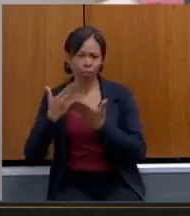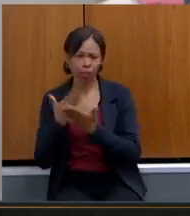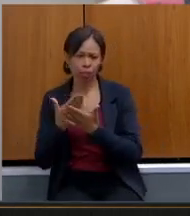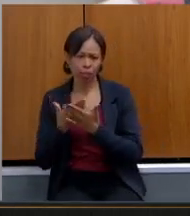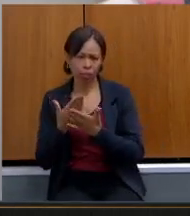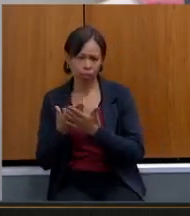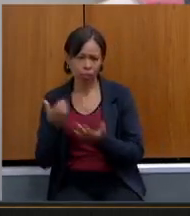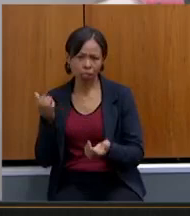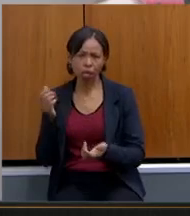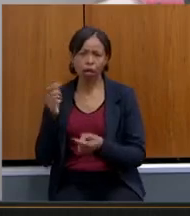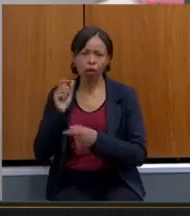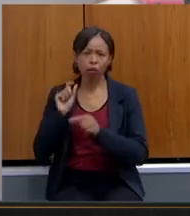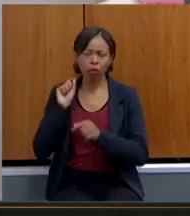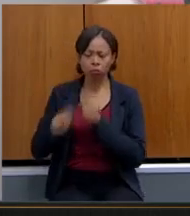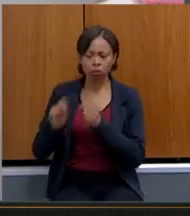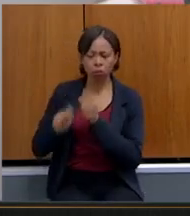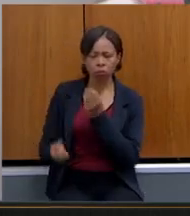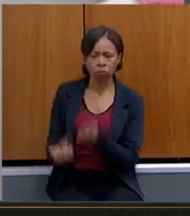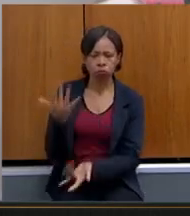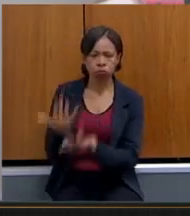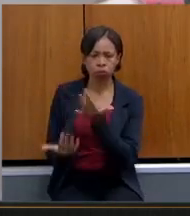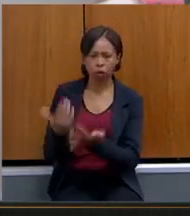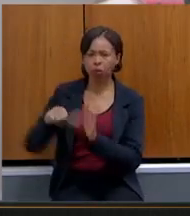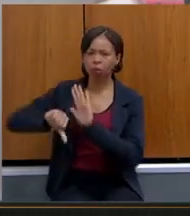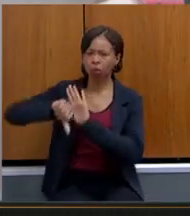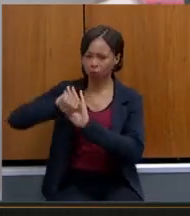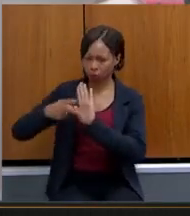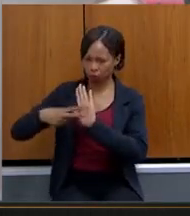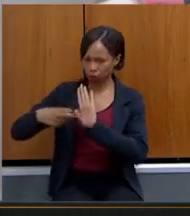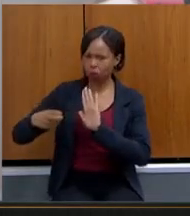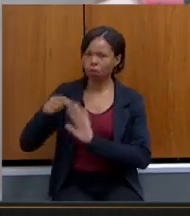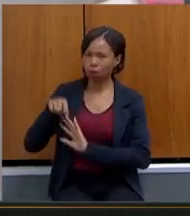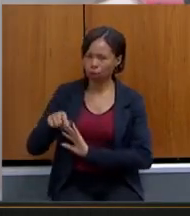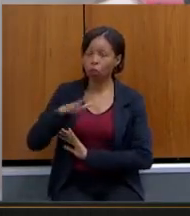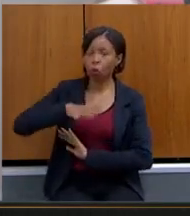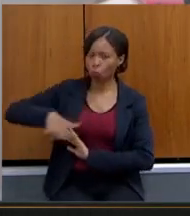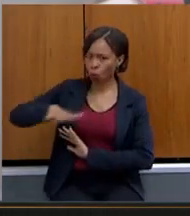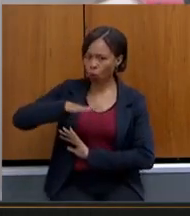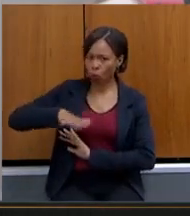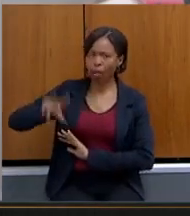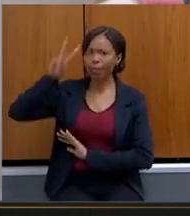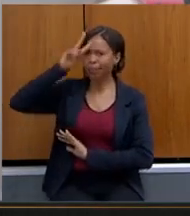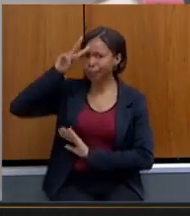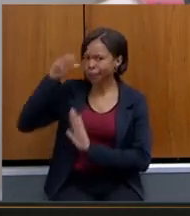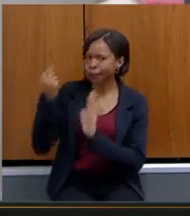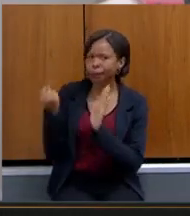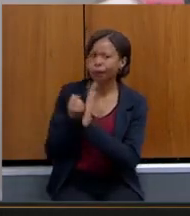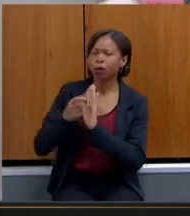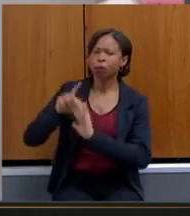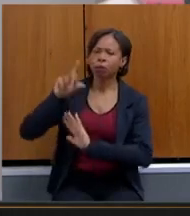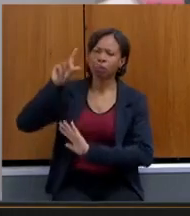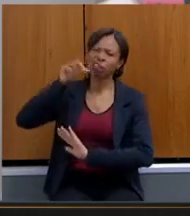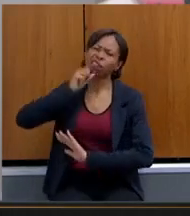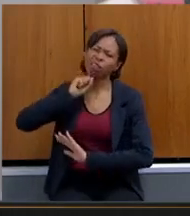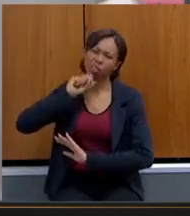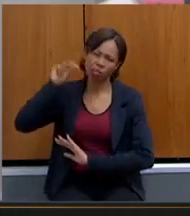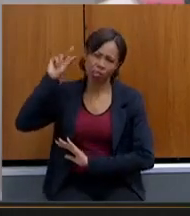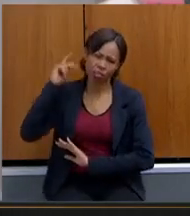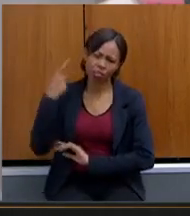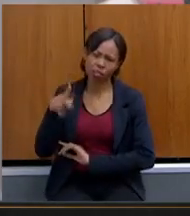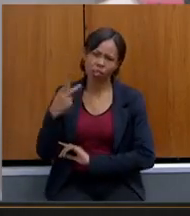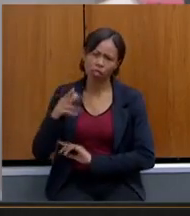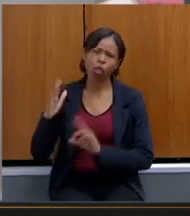por meio de um incêndio criminoso ambos os espaços possuem valor histórico material quanto ao legado do povo indígena